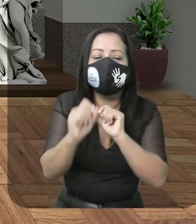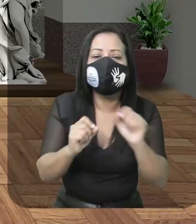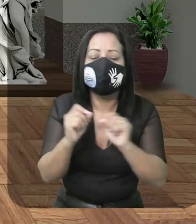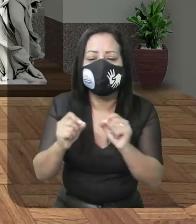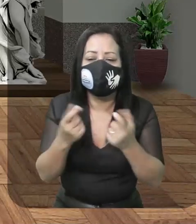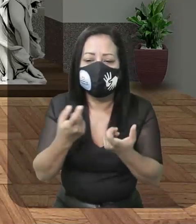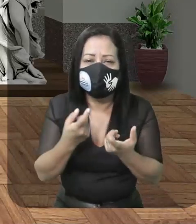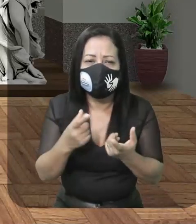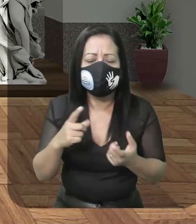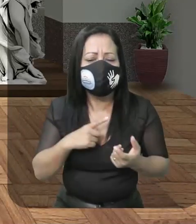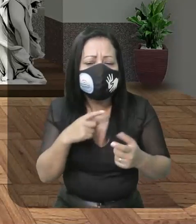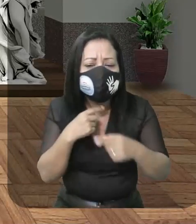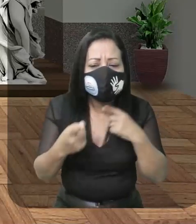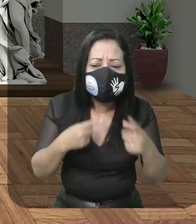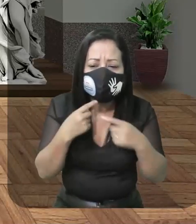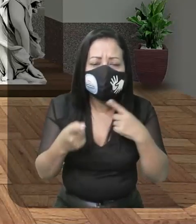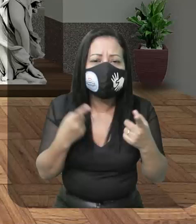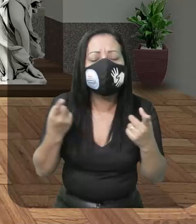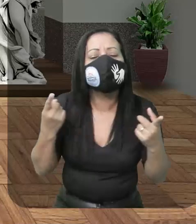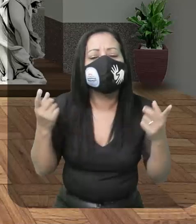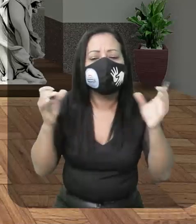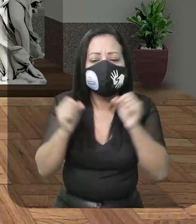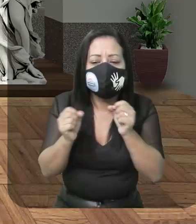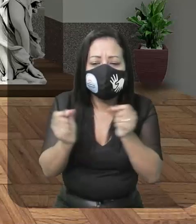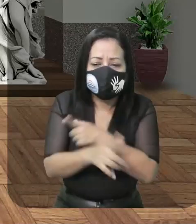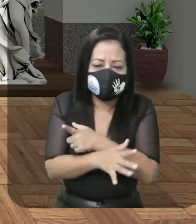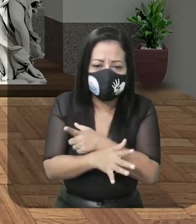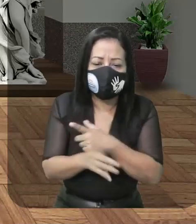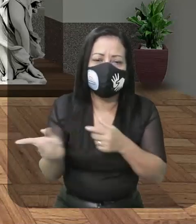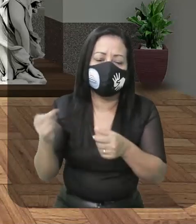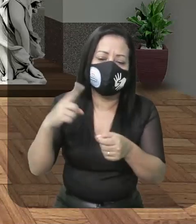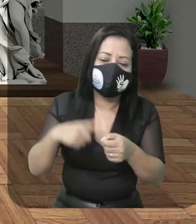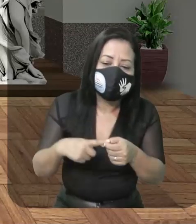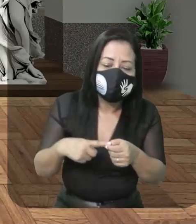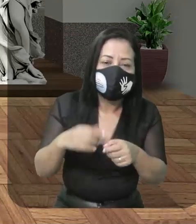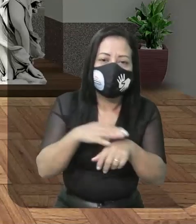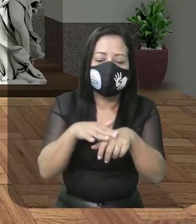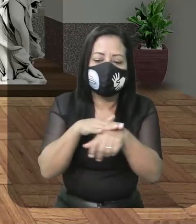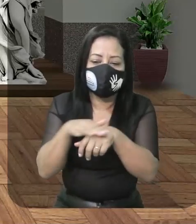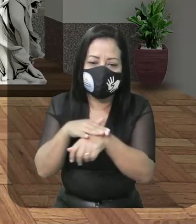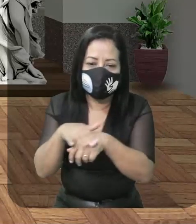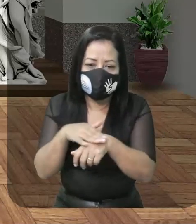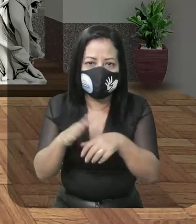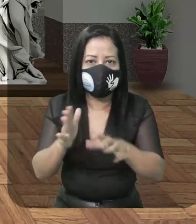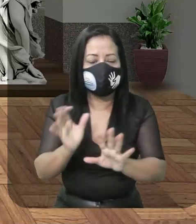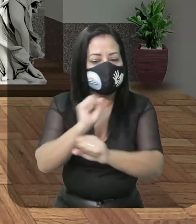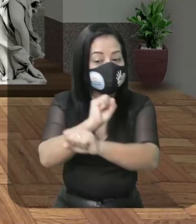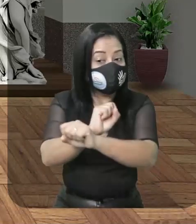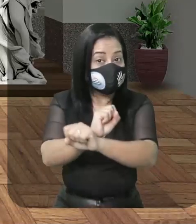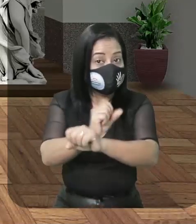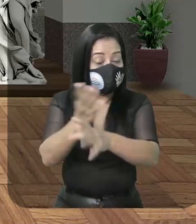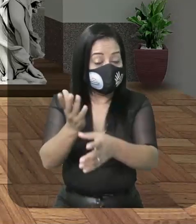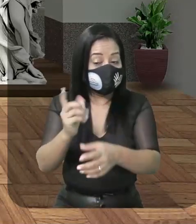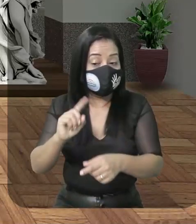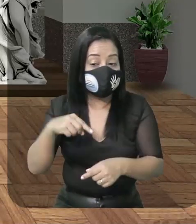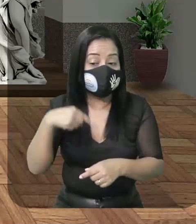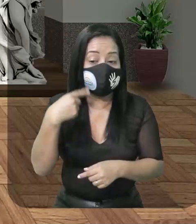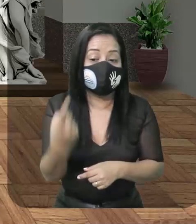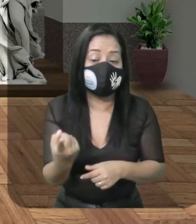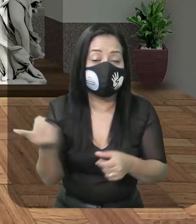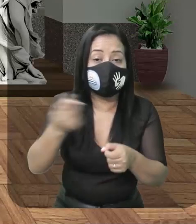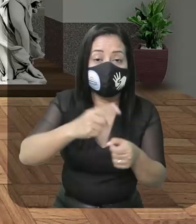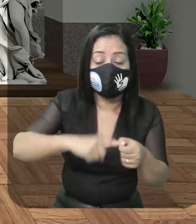mais dúvidas sobre esse período grego. A gente volta para discutir sobre elas. Fique aí, que já nós